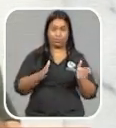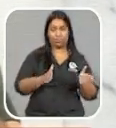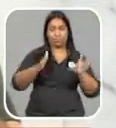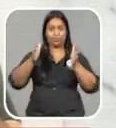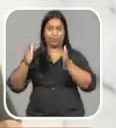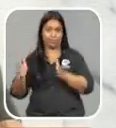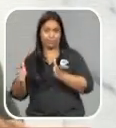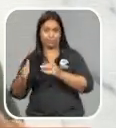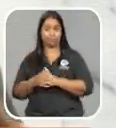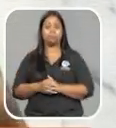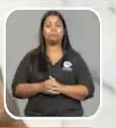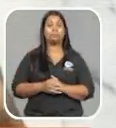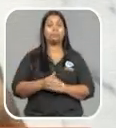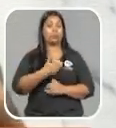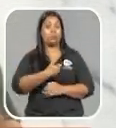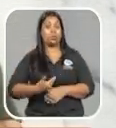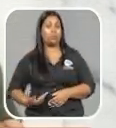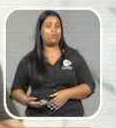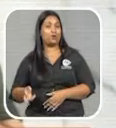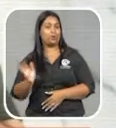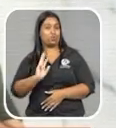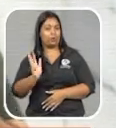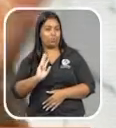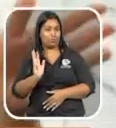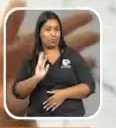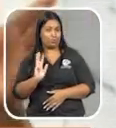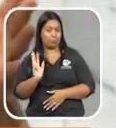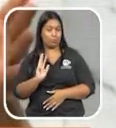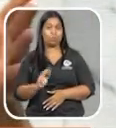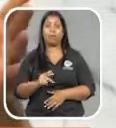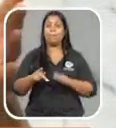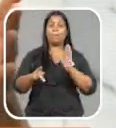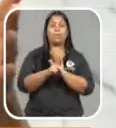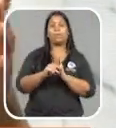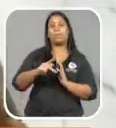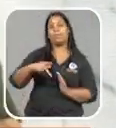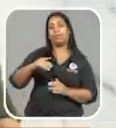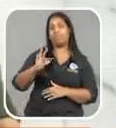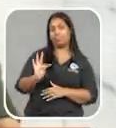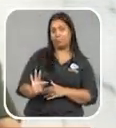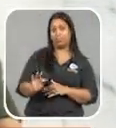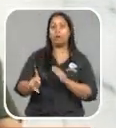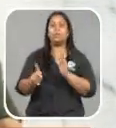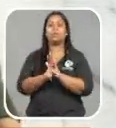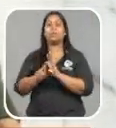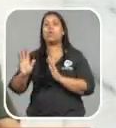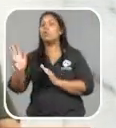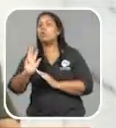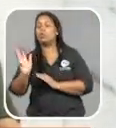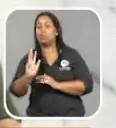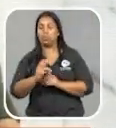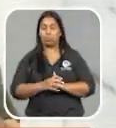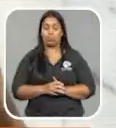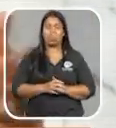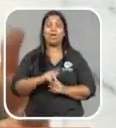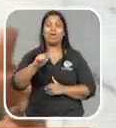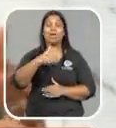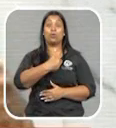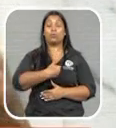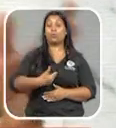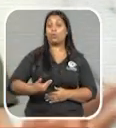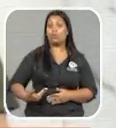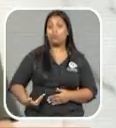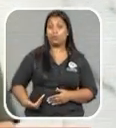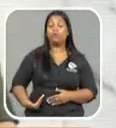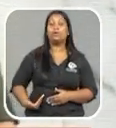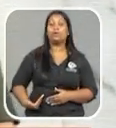PT, não é um governo do Lula, não é um governo do campo progressista. É um governo de repactuação, de transição e